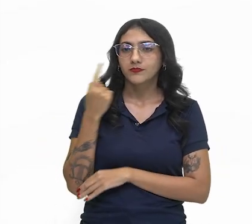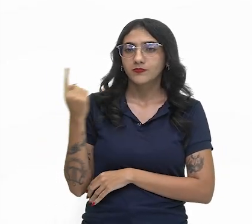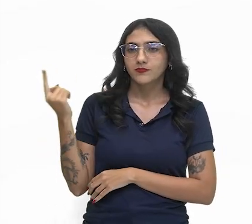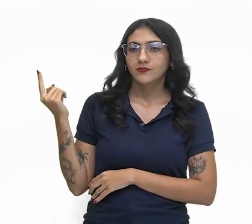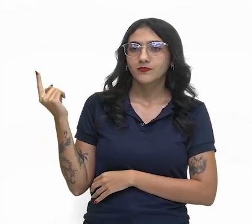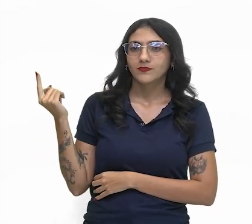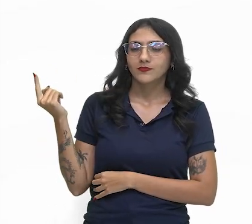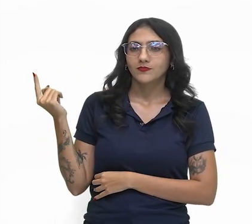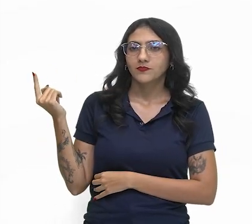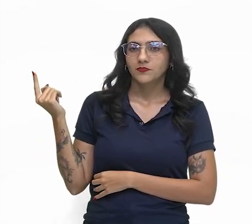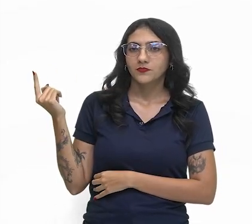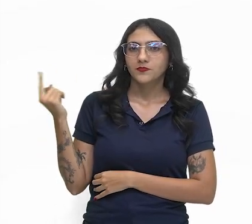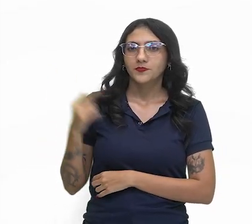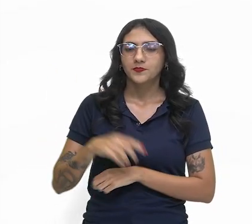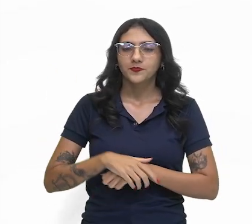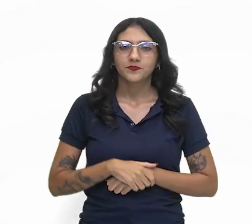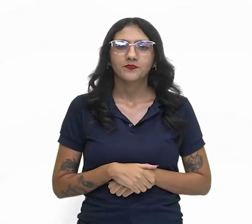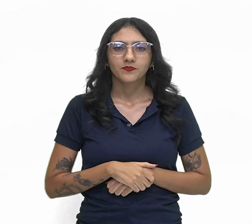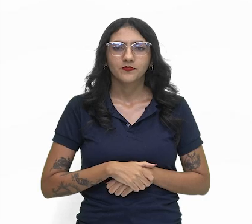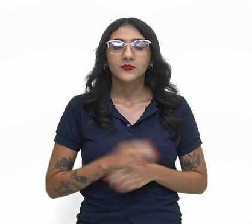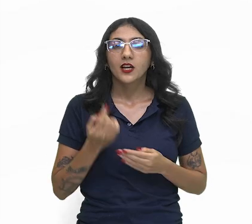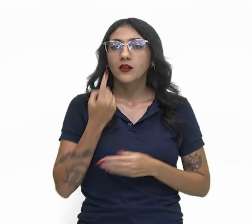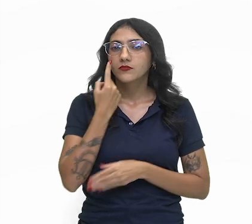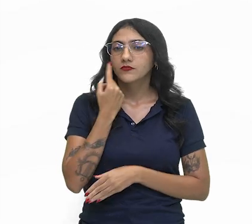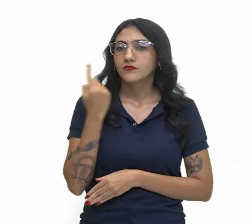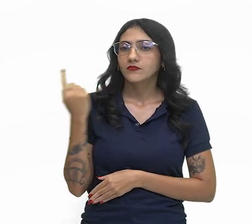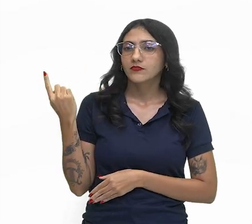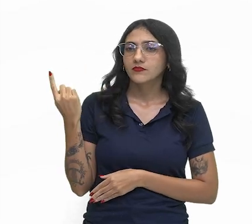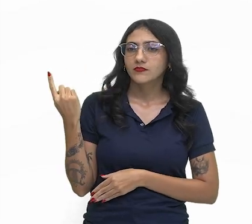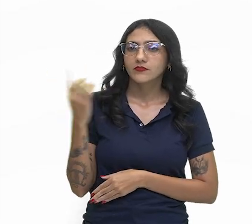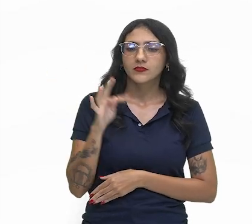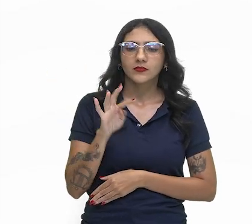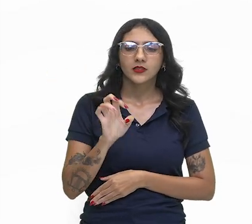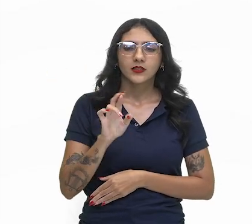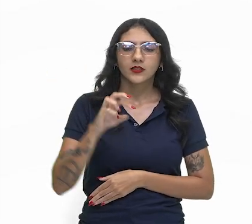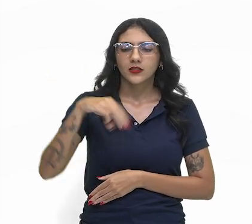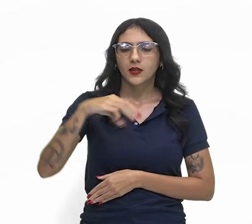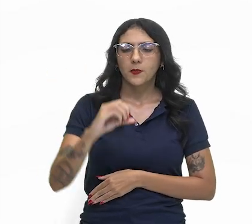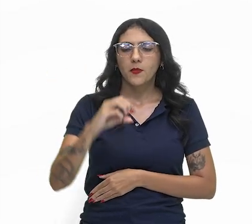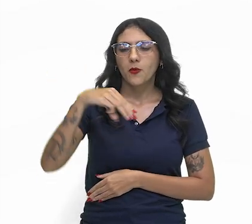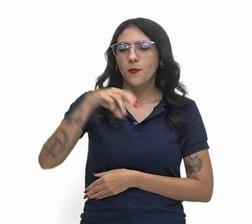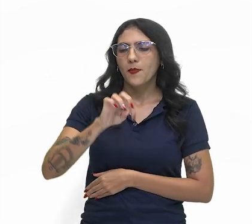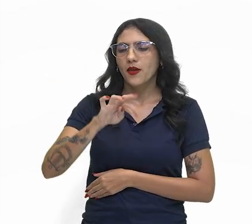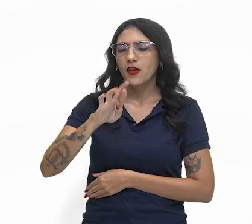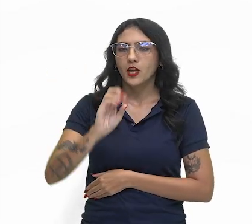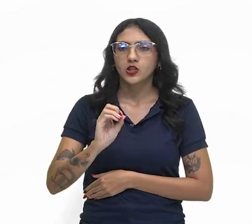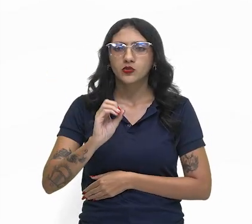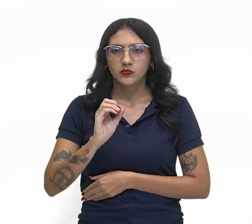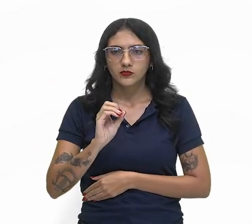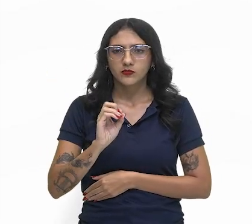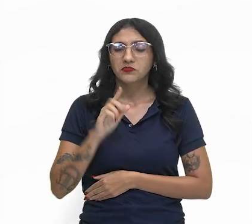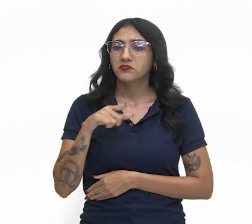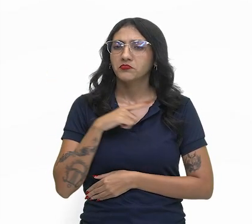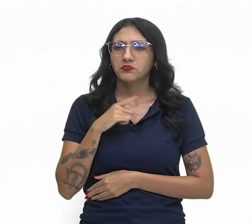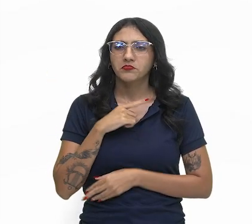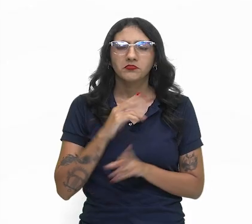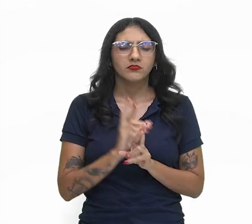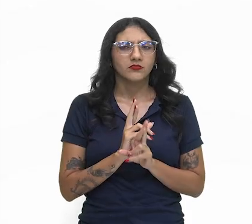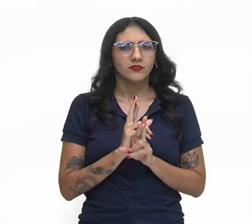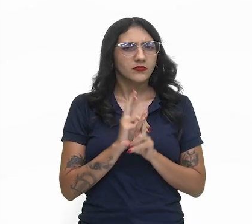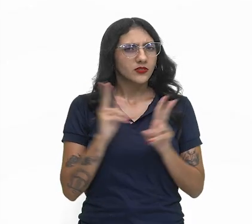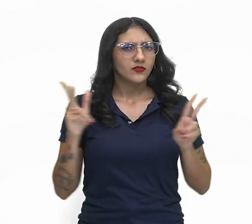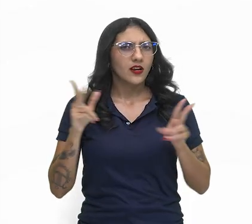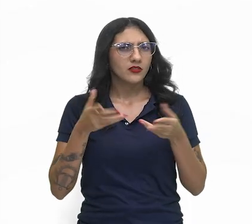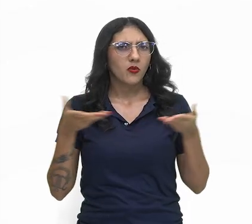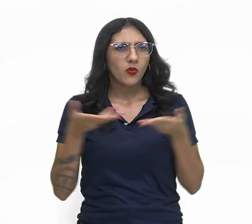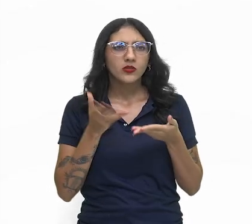chama-se termômetro. Aqui a gente tem um termômetro, né, clínico, né, um termômetro clínico, bem diferente aí, você vê hoje